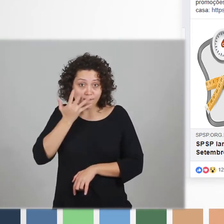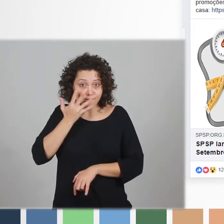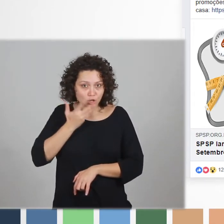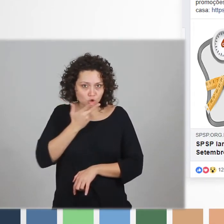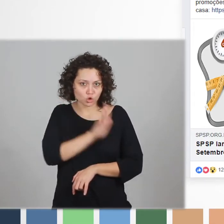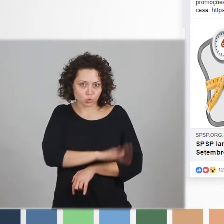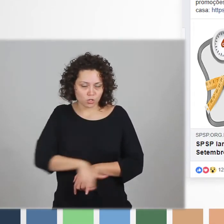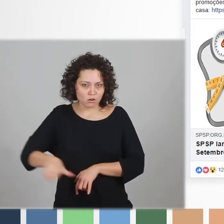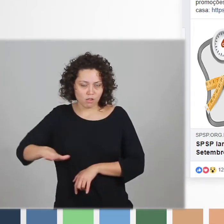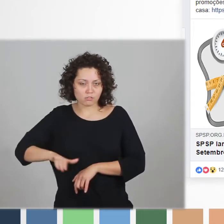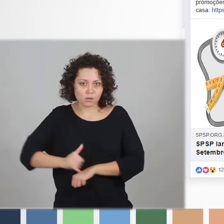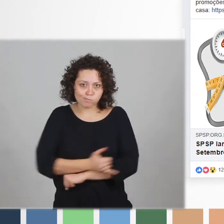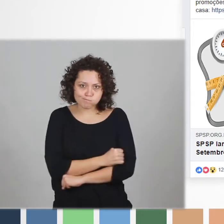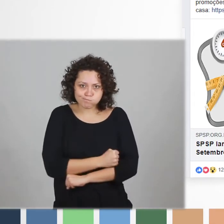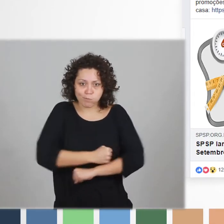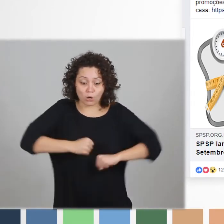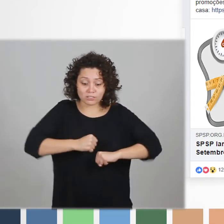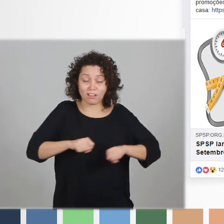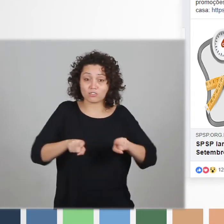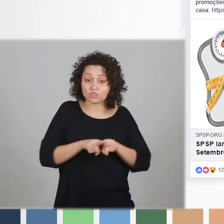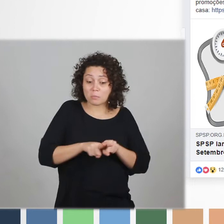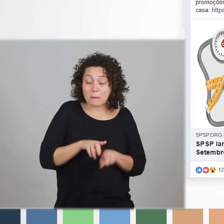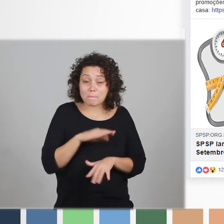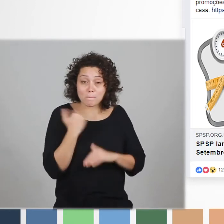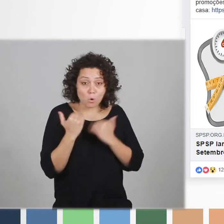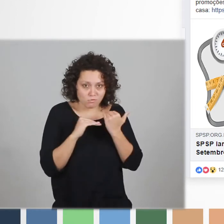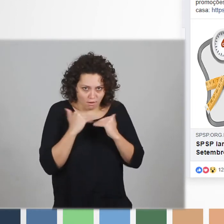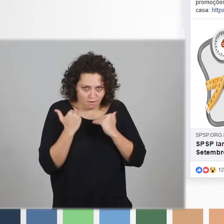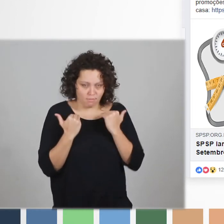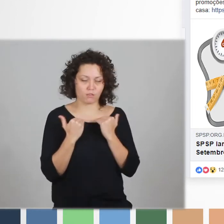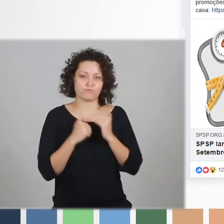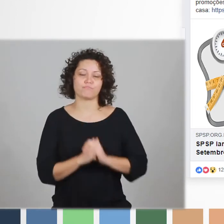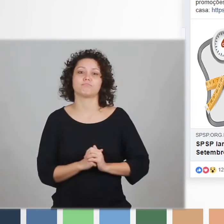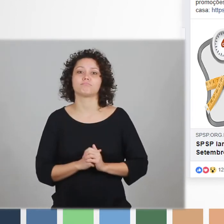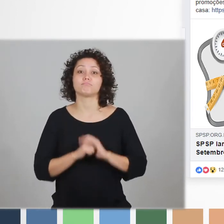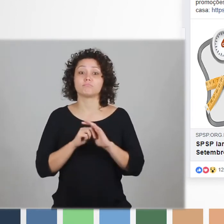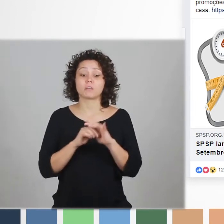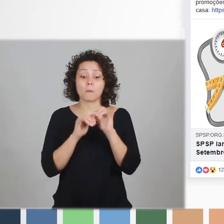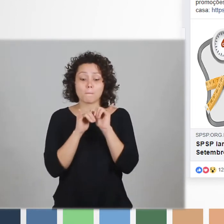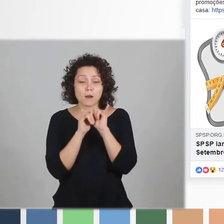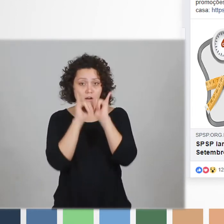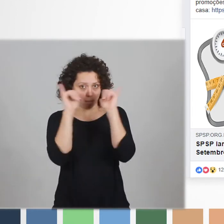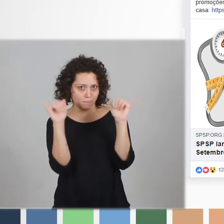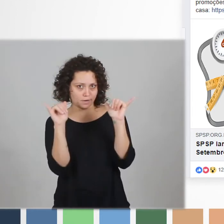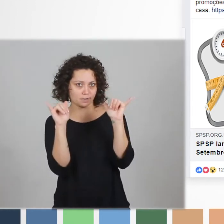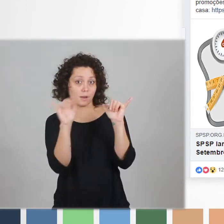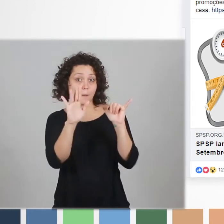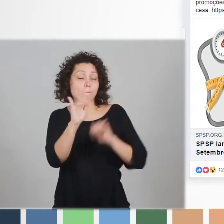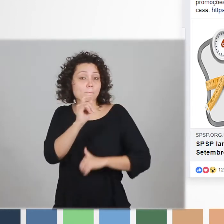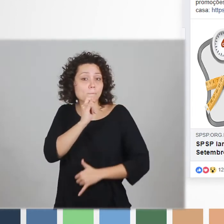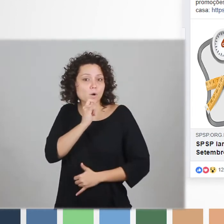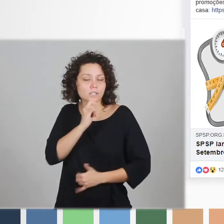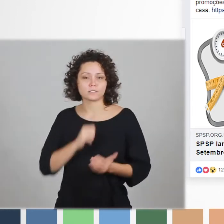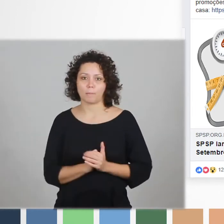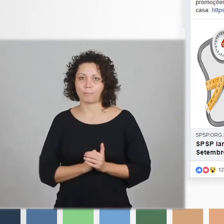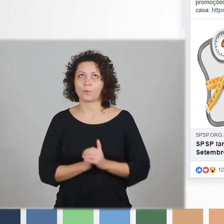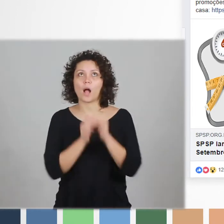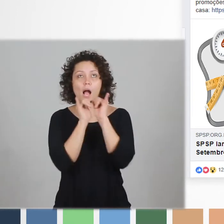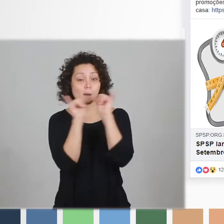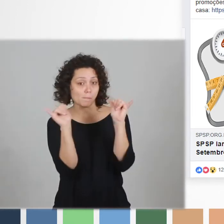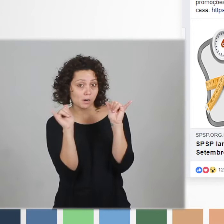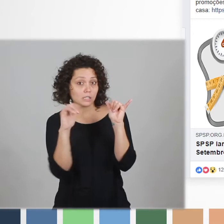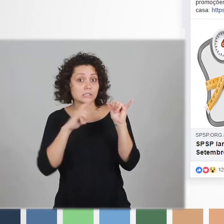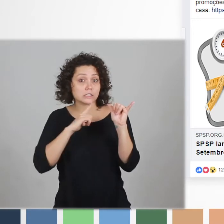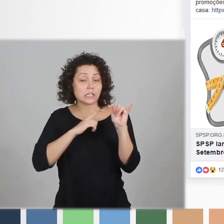mortalidade infantil, que foi desenvolvido por uma campanha, né, e a gente tem, na verdade, também um exemplo. É uma campanha